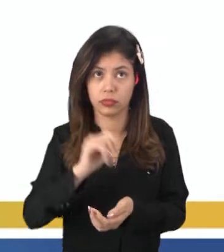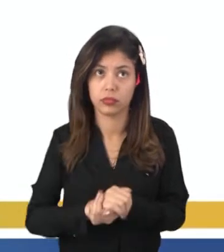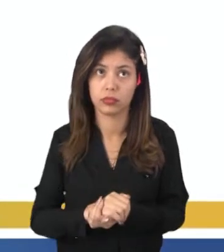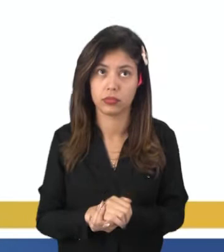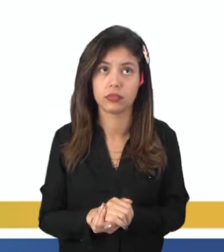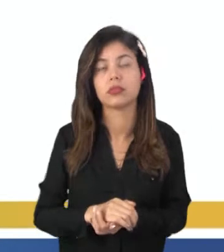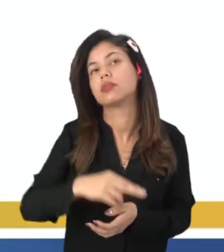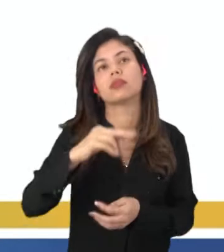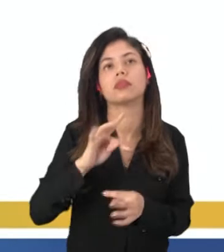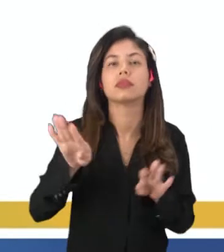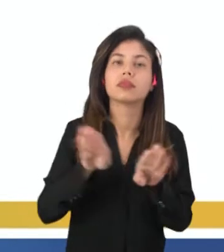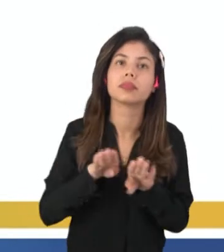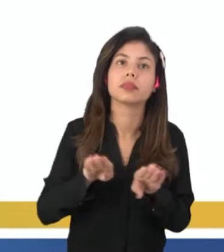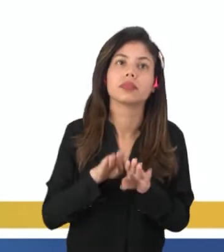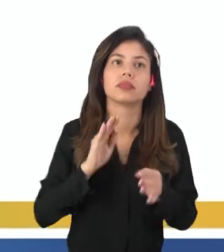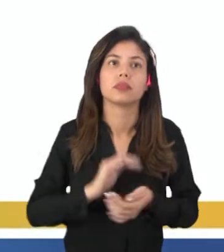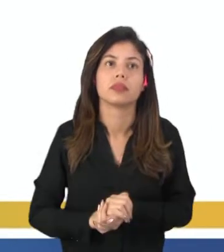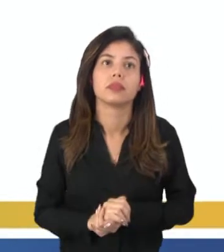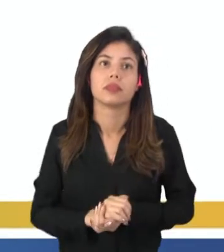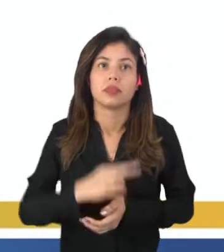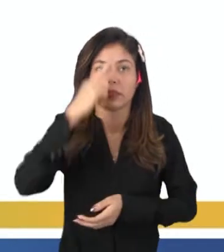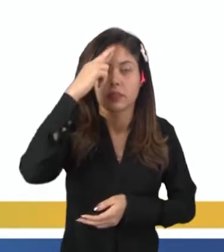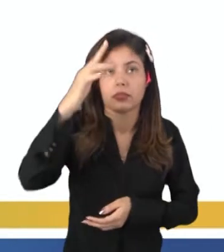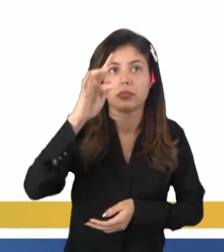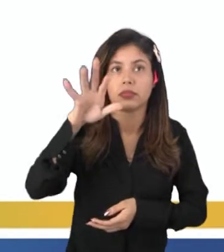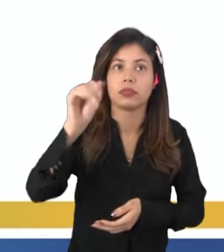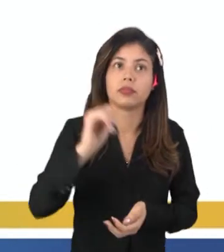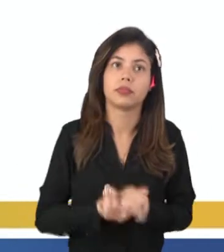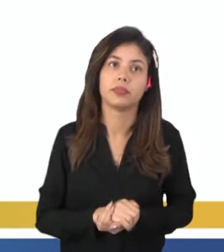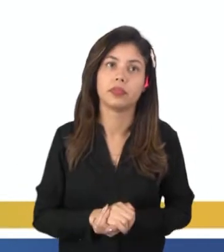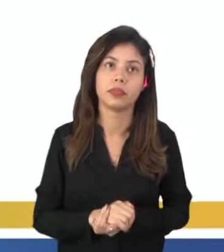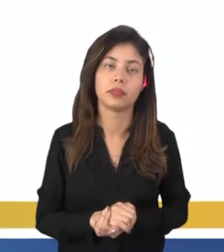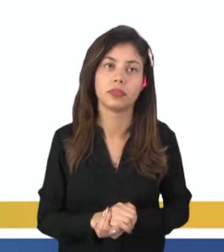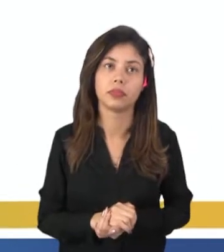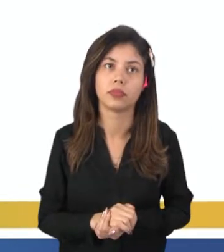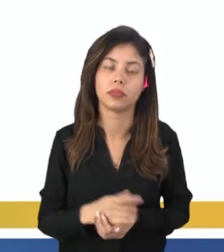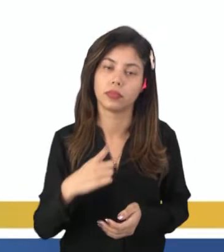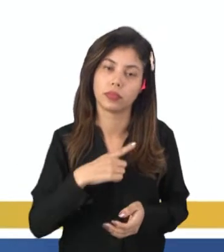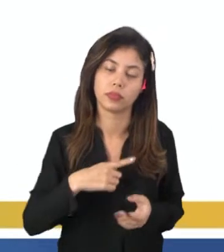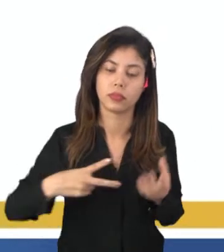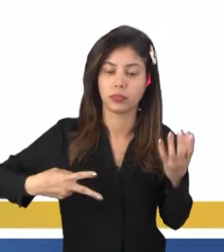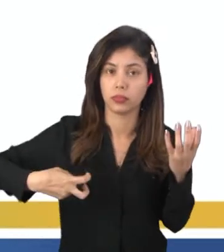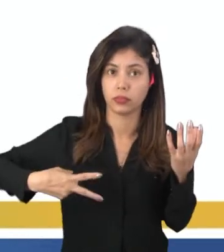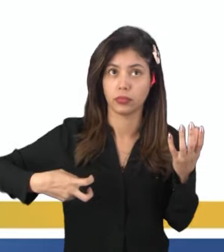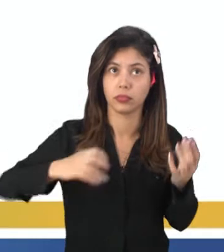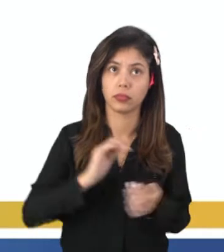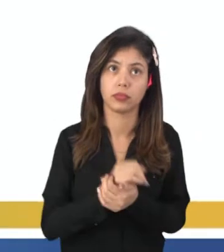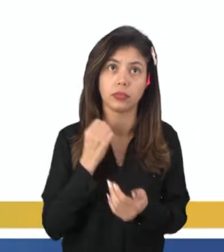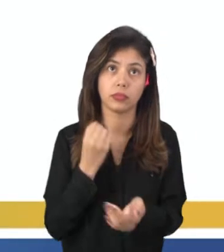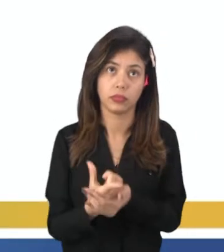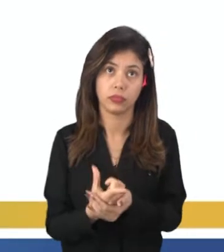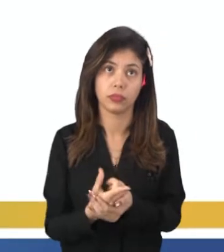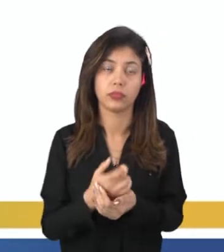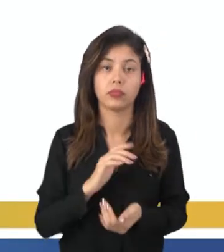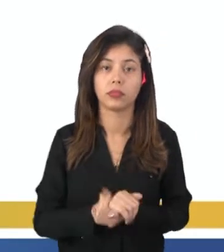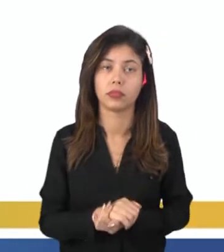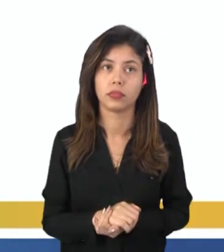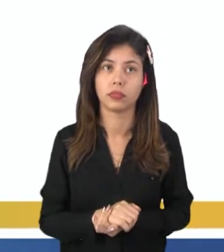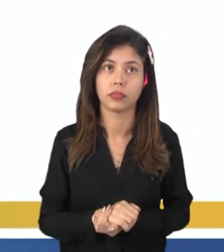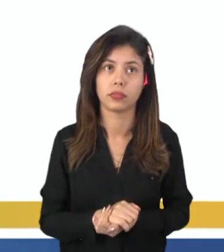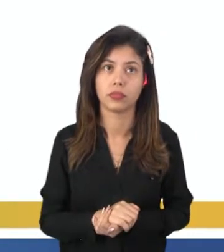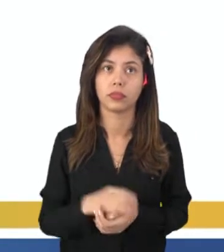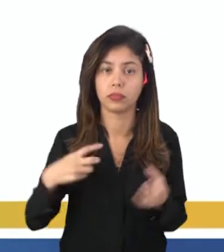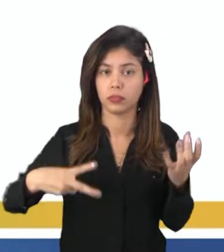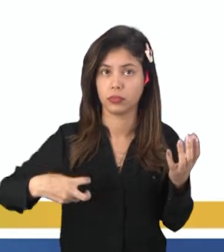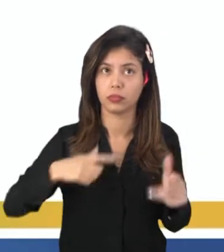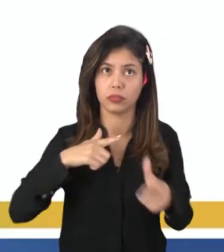banalidades, né? E as banalidades. Aos senhores feudais, sendo essa forma de... eles pagavam isso aos senhores feudais, tá? Sendo essa forma de